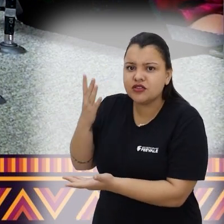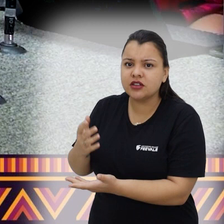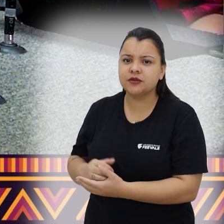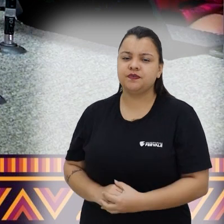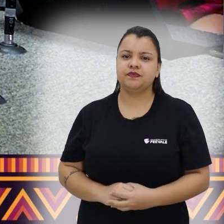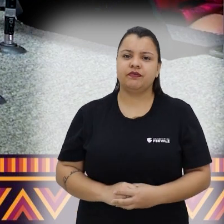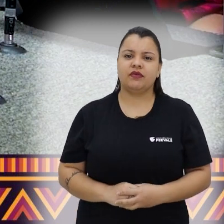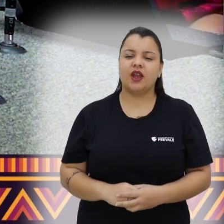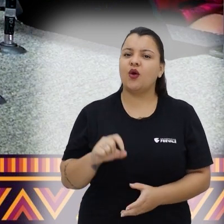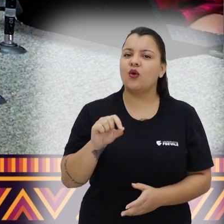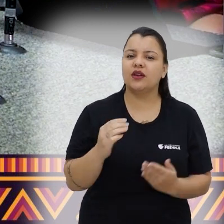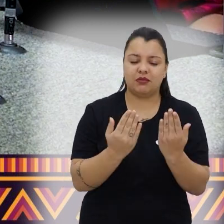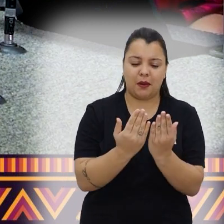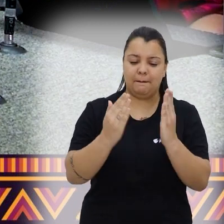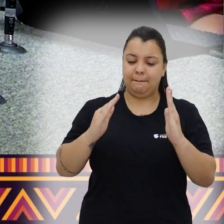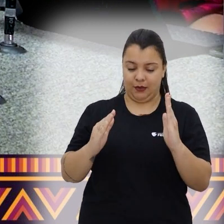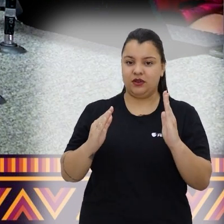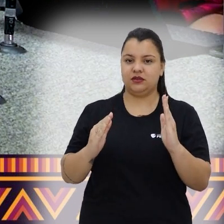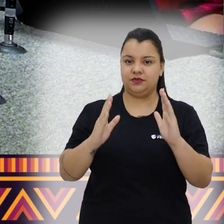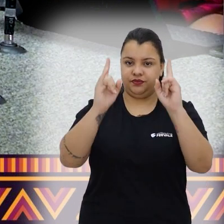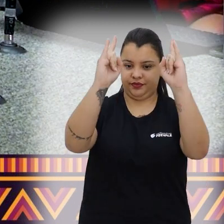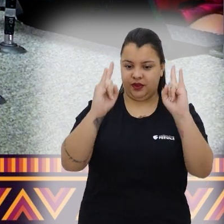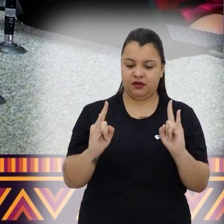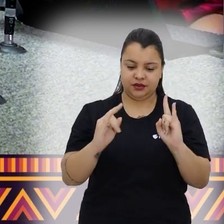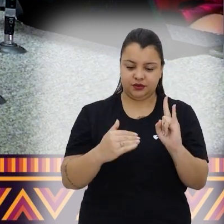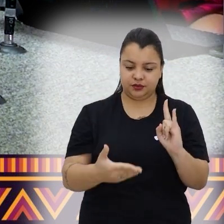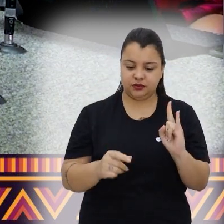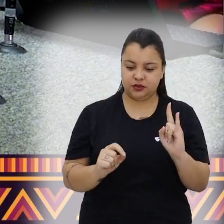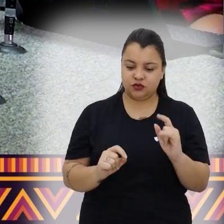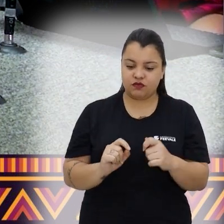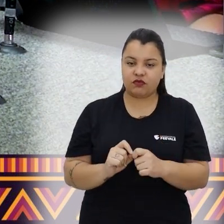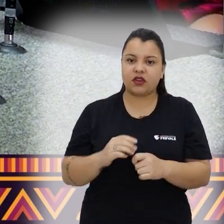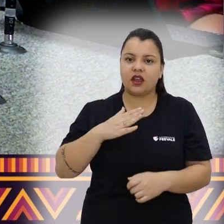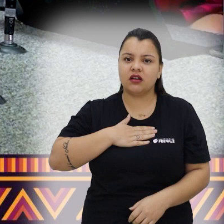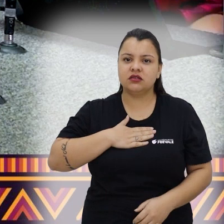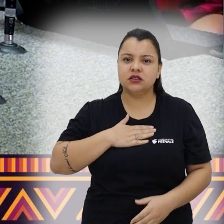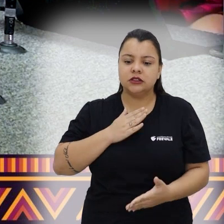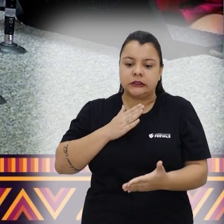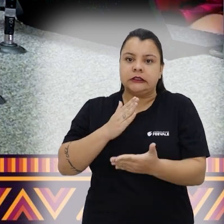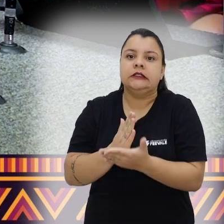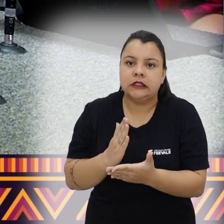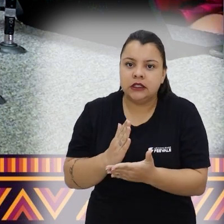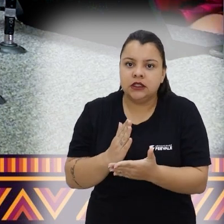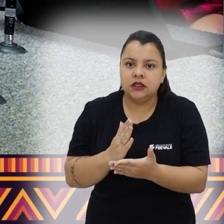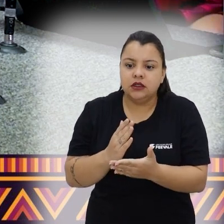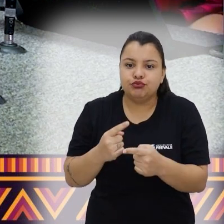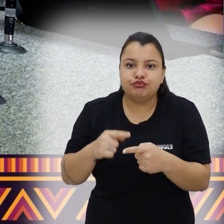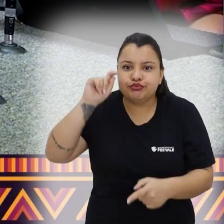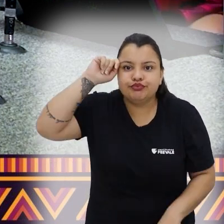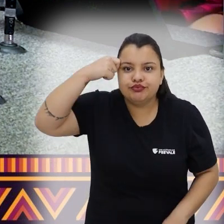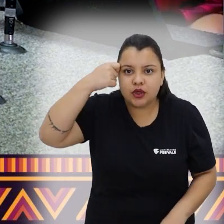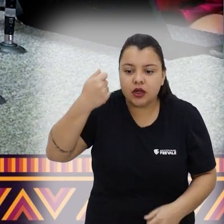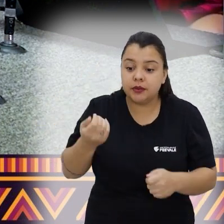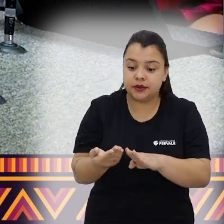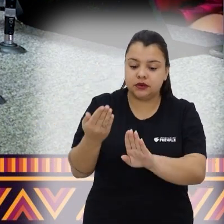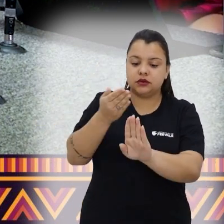que uma abertura na frente de um prédio faz com que tu seja barrado pela tua cor? Tu tem que entrar pelos fundos, porque